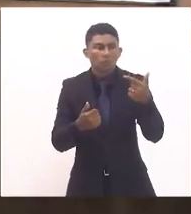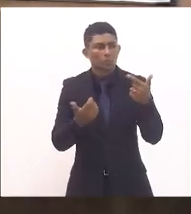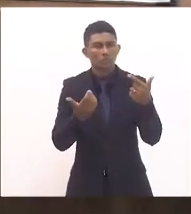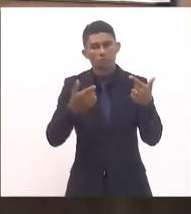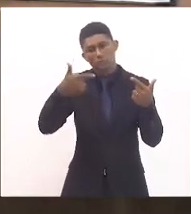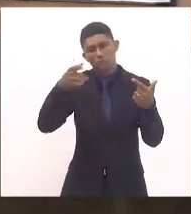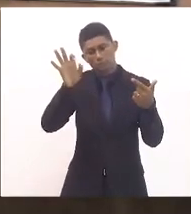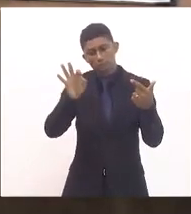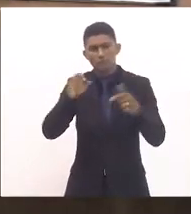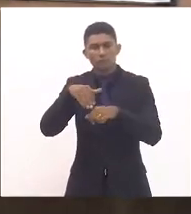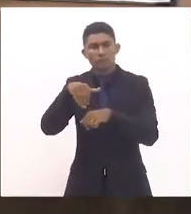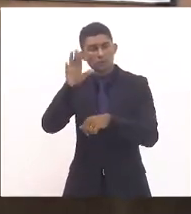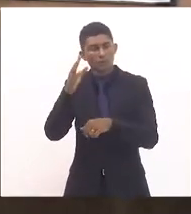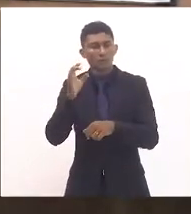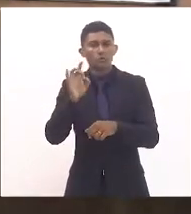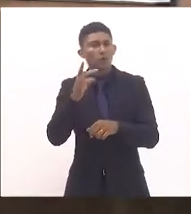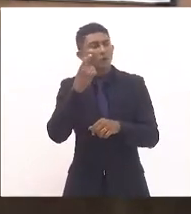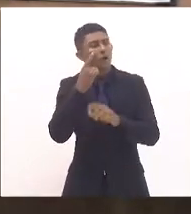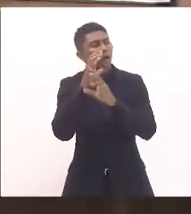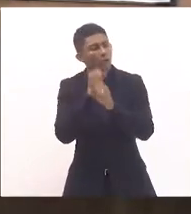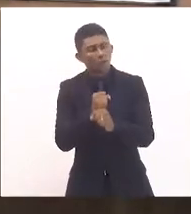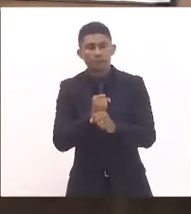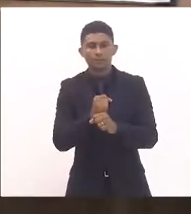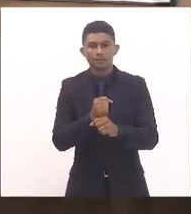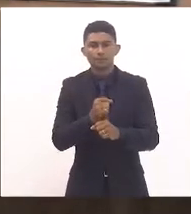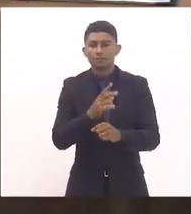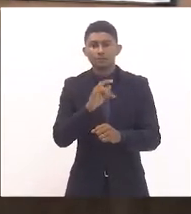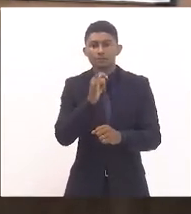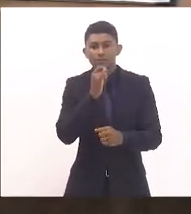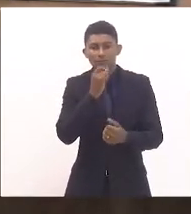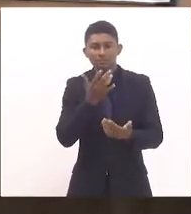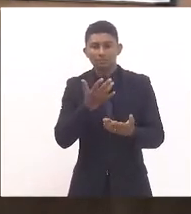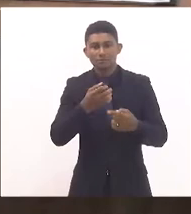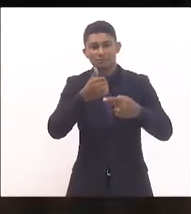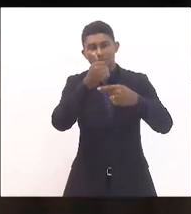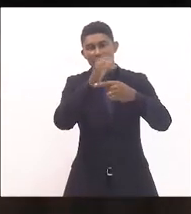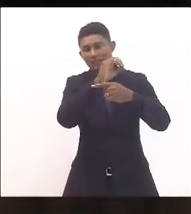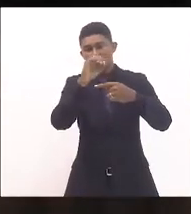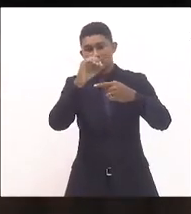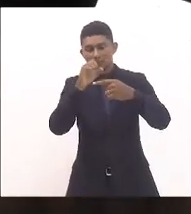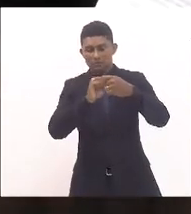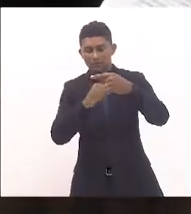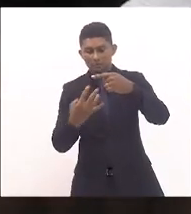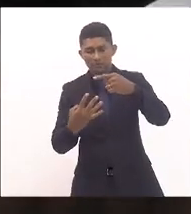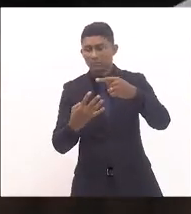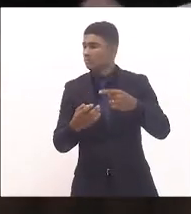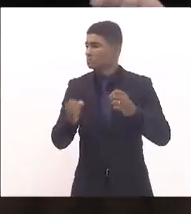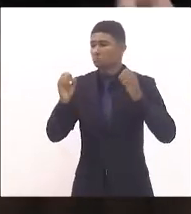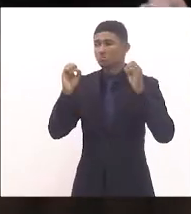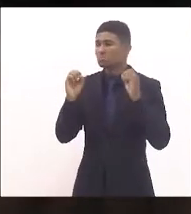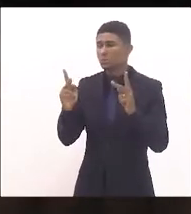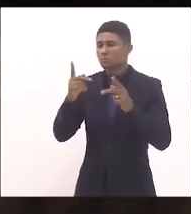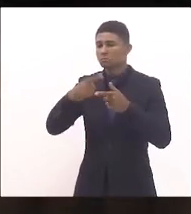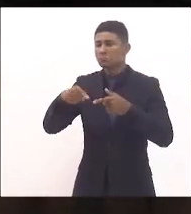Porque é só fazer a conta, 100 é 1,84 avos, só então, isso. Então, pronto. É porque...